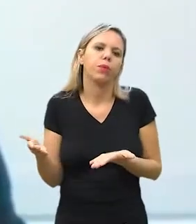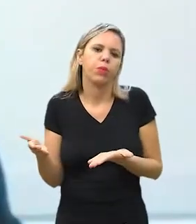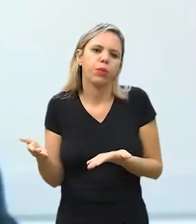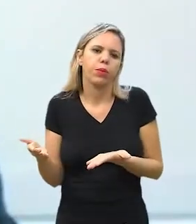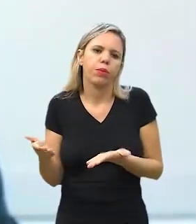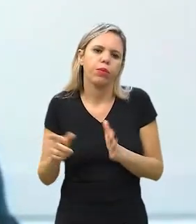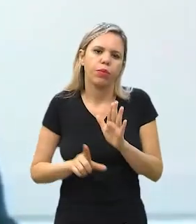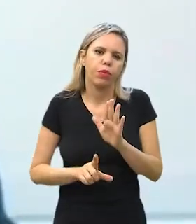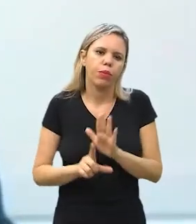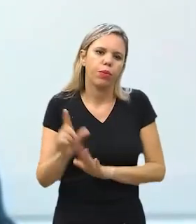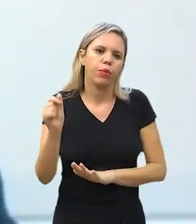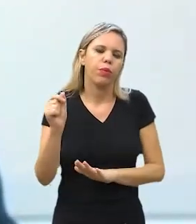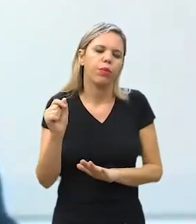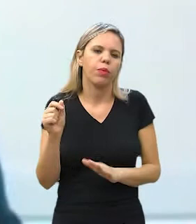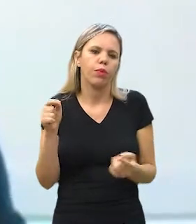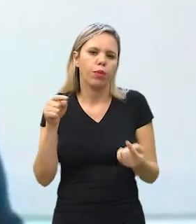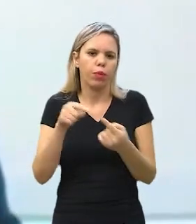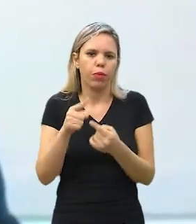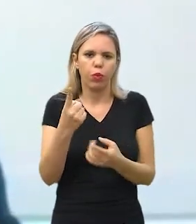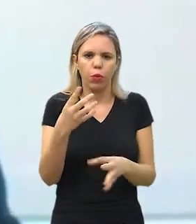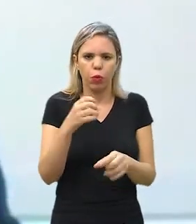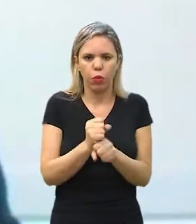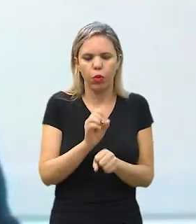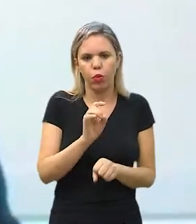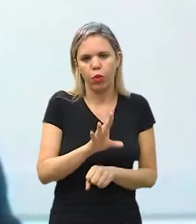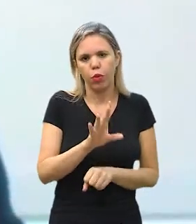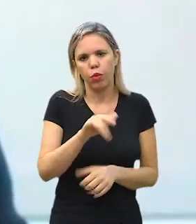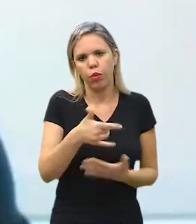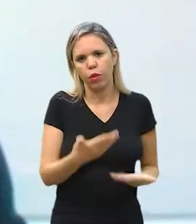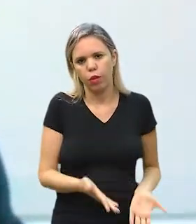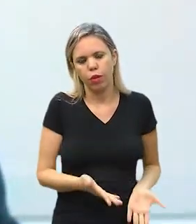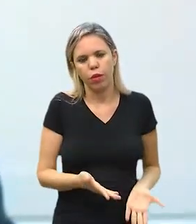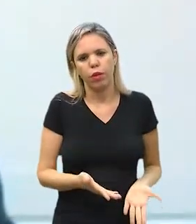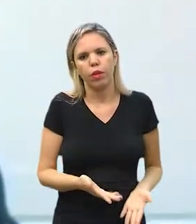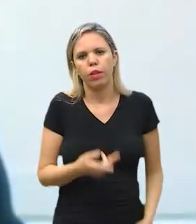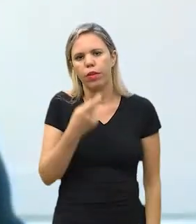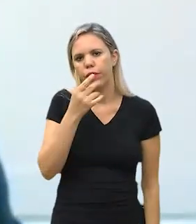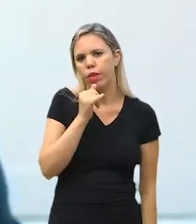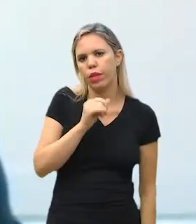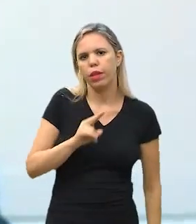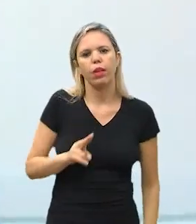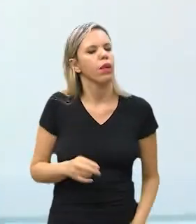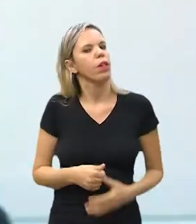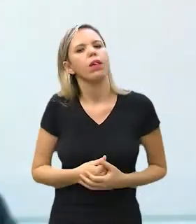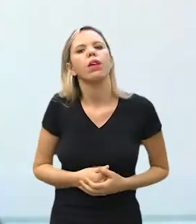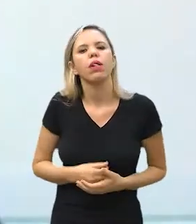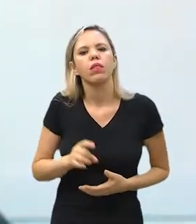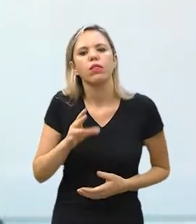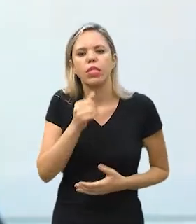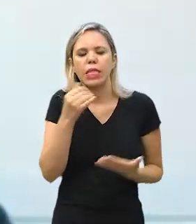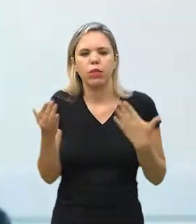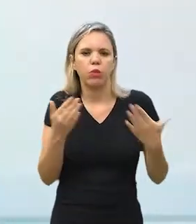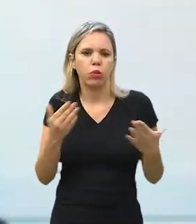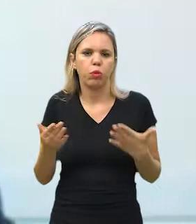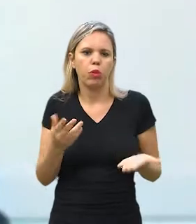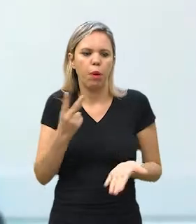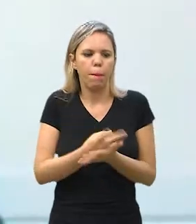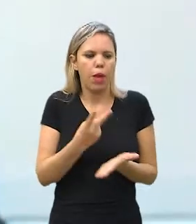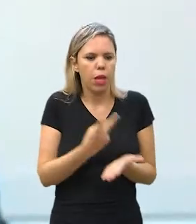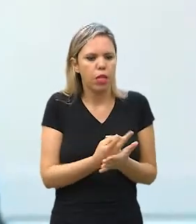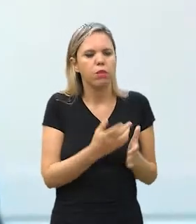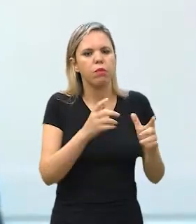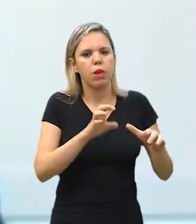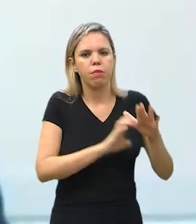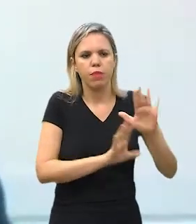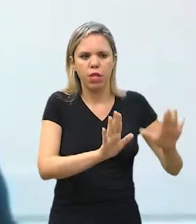aí começou a ficar um faturamento muito em cima de uma conta só, né? Aquele ditado, os ovos estavam só na